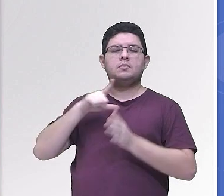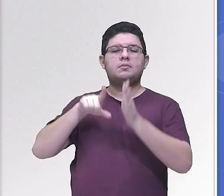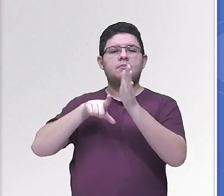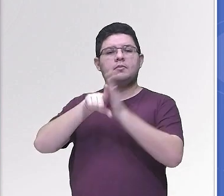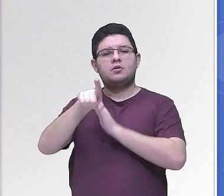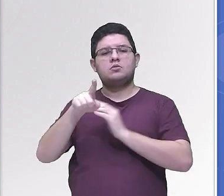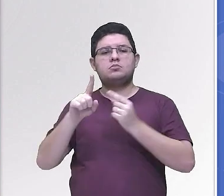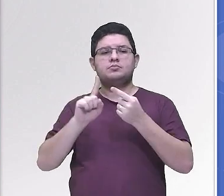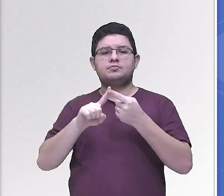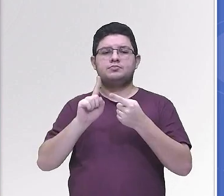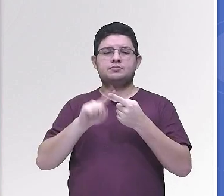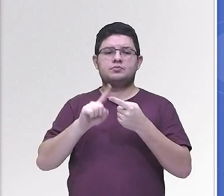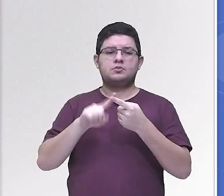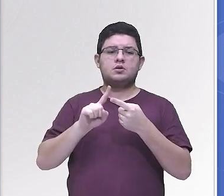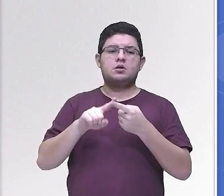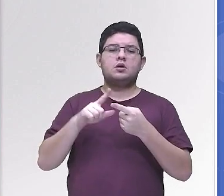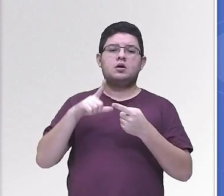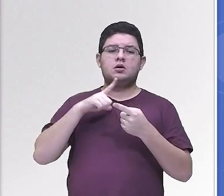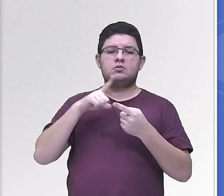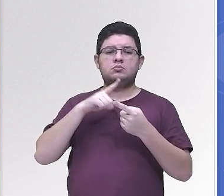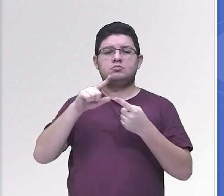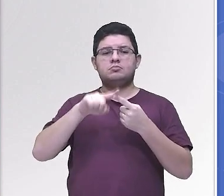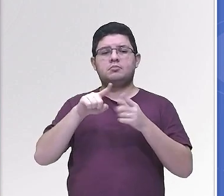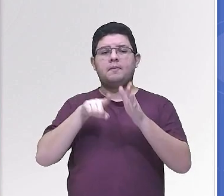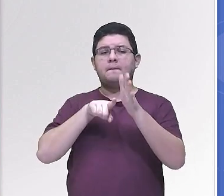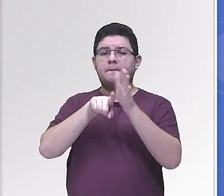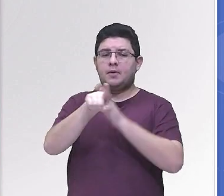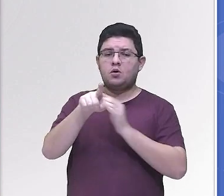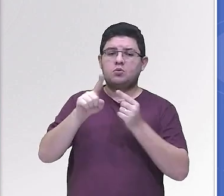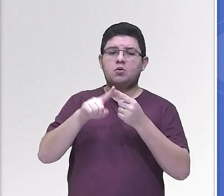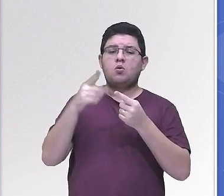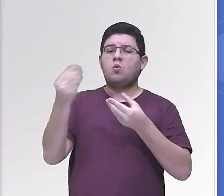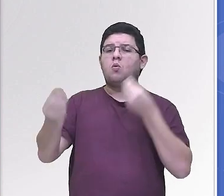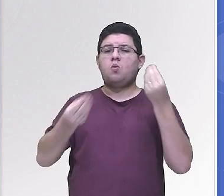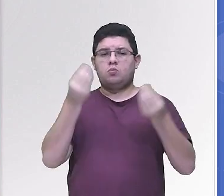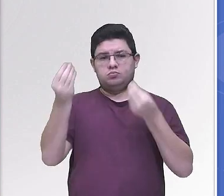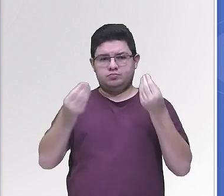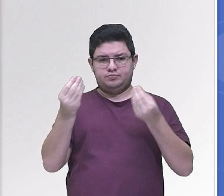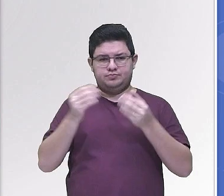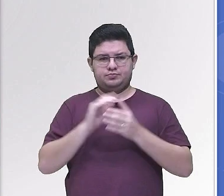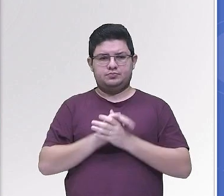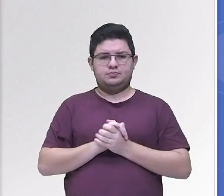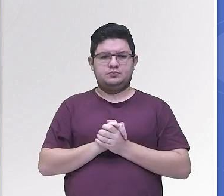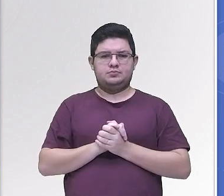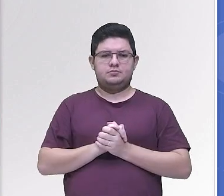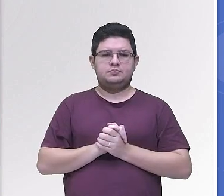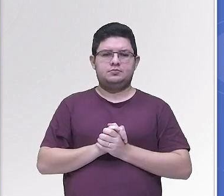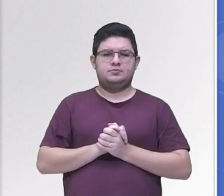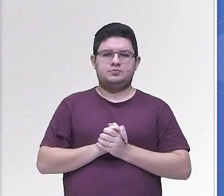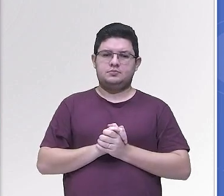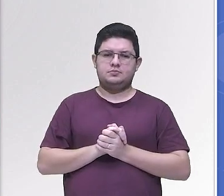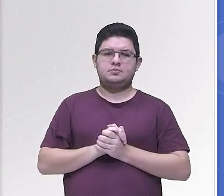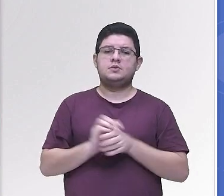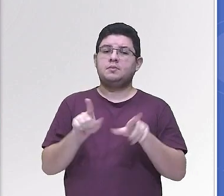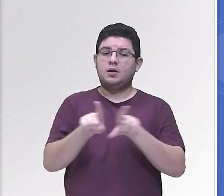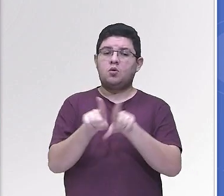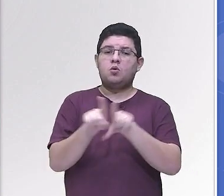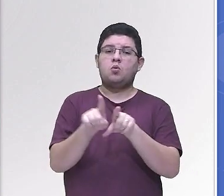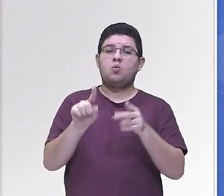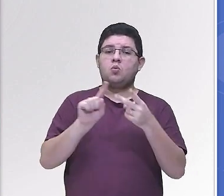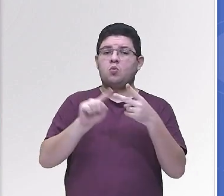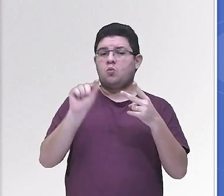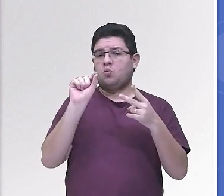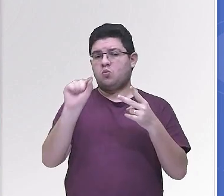que é, o como é e o porquê é. Isso é muito importante. O que é a coisa? Isso é muito importante. Como